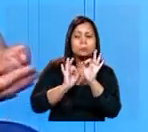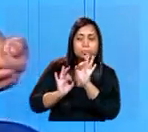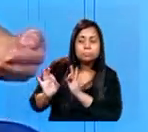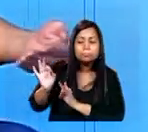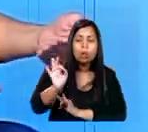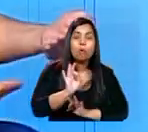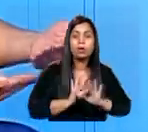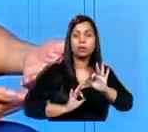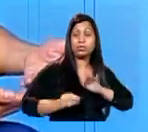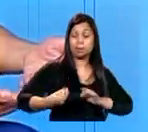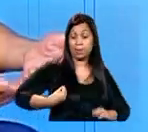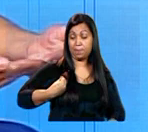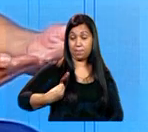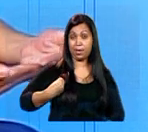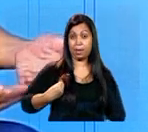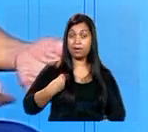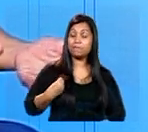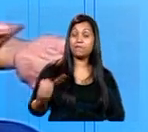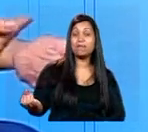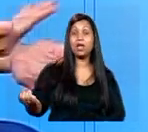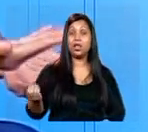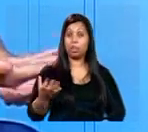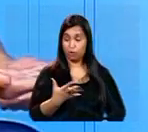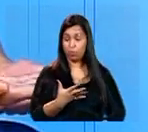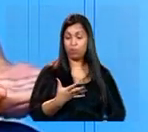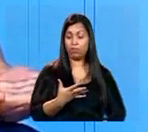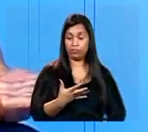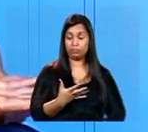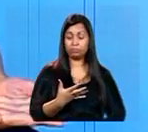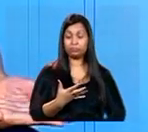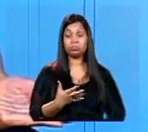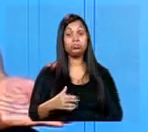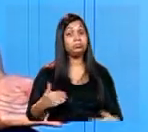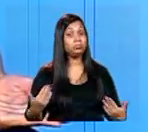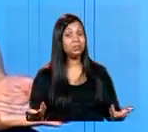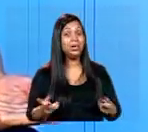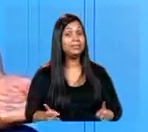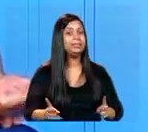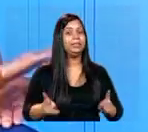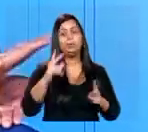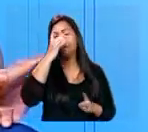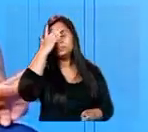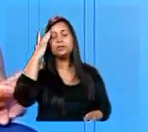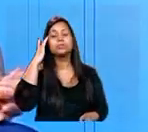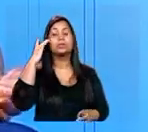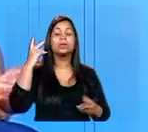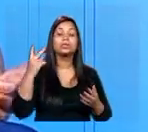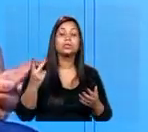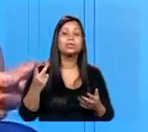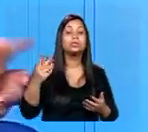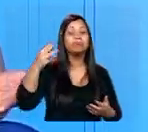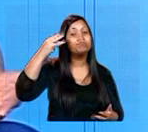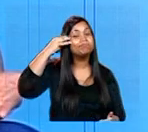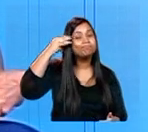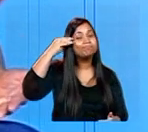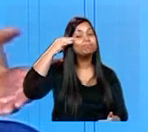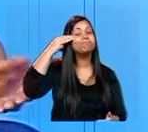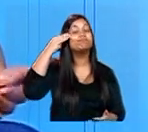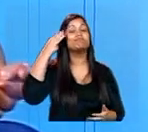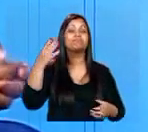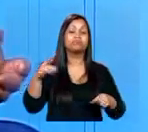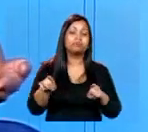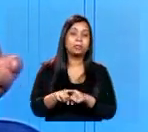vai se reorganizar para viver aquela nova realidade, né? Nem sempre um paciente que sofre um acidente